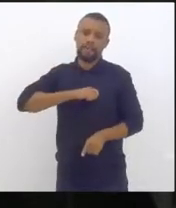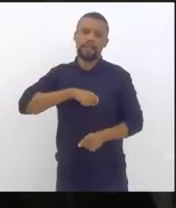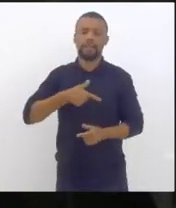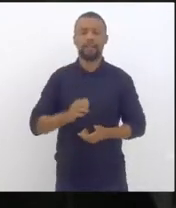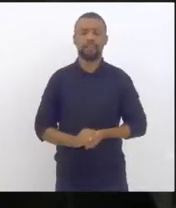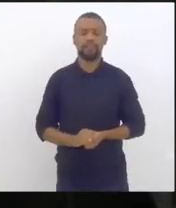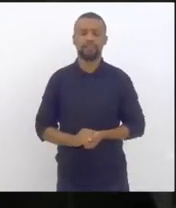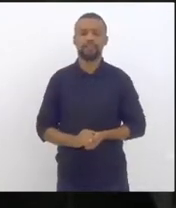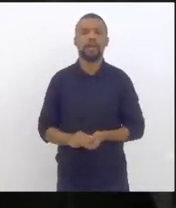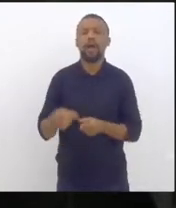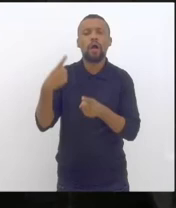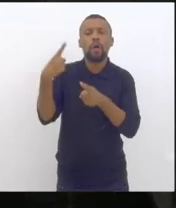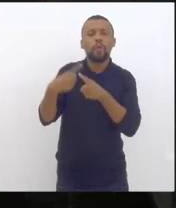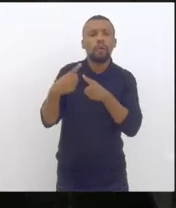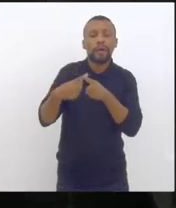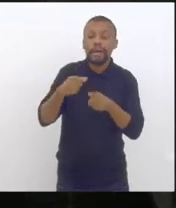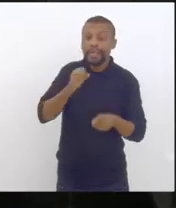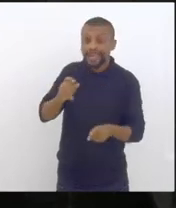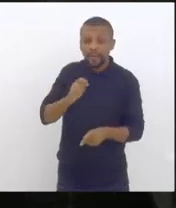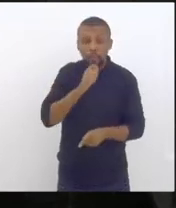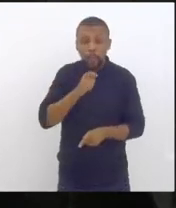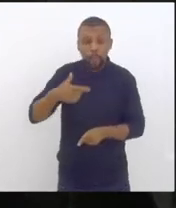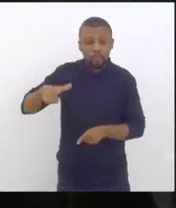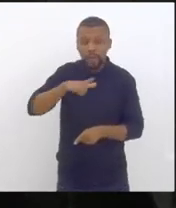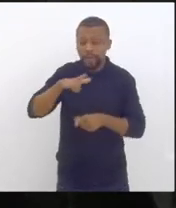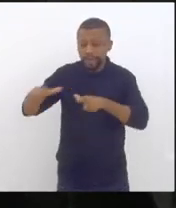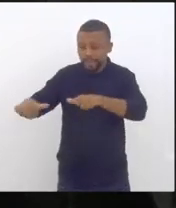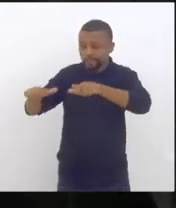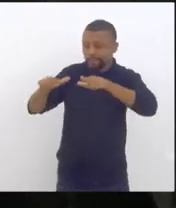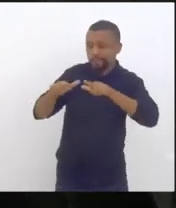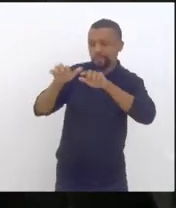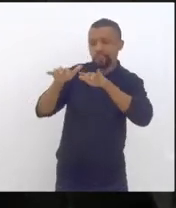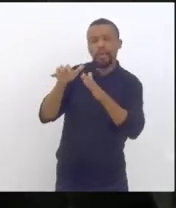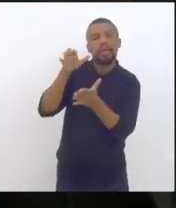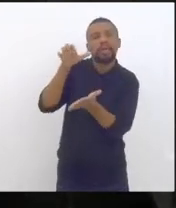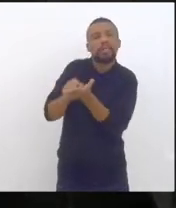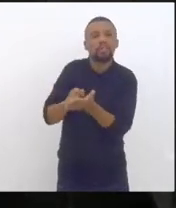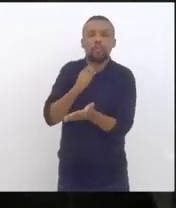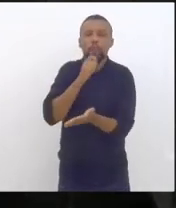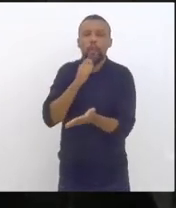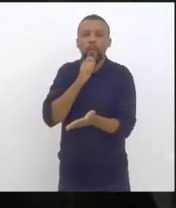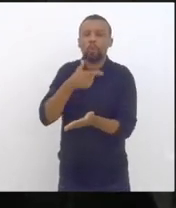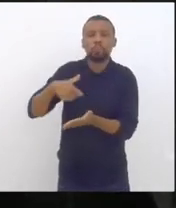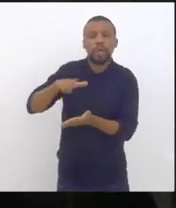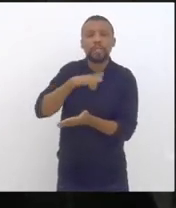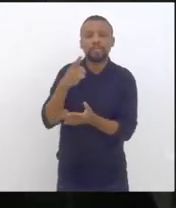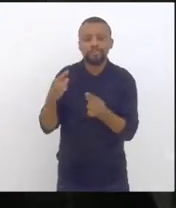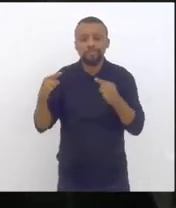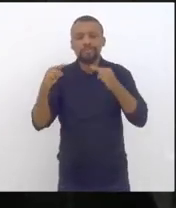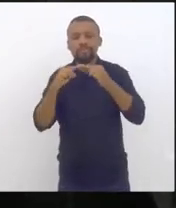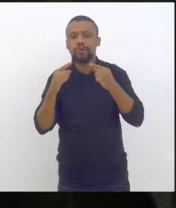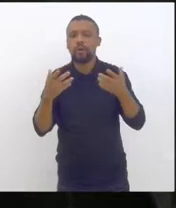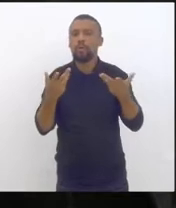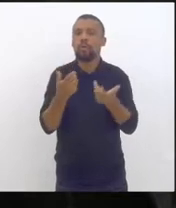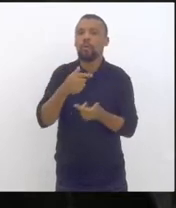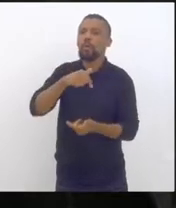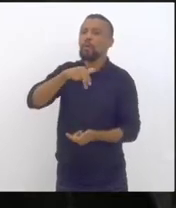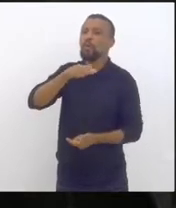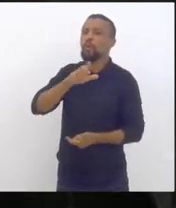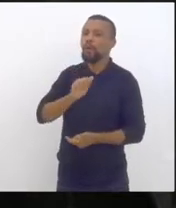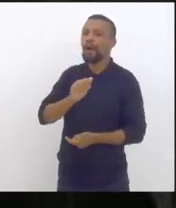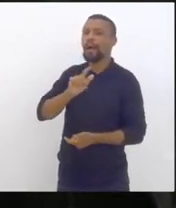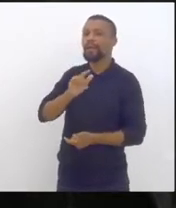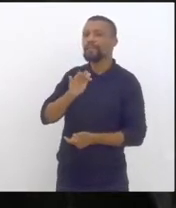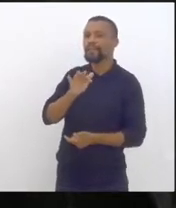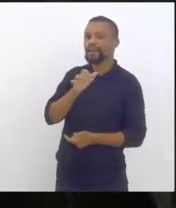e o que sem esse credenciamento de qualificação não